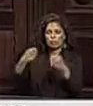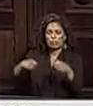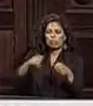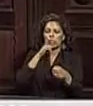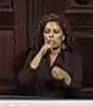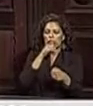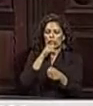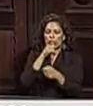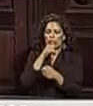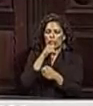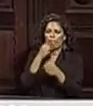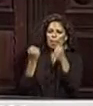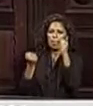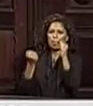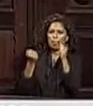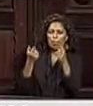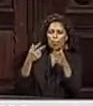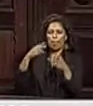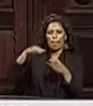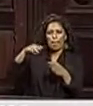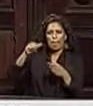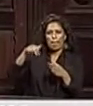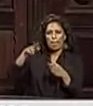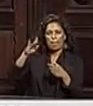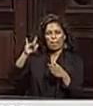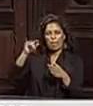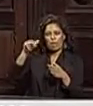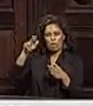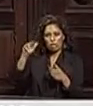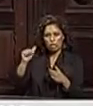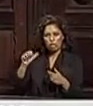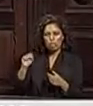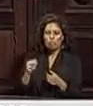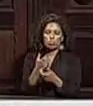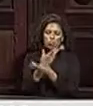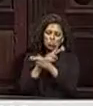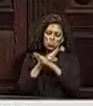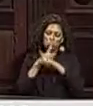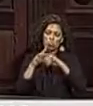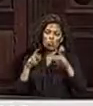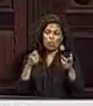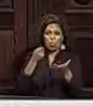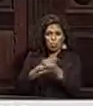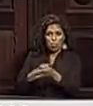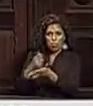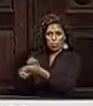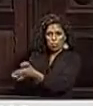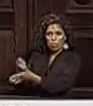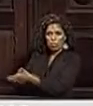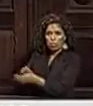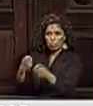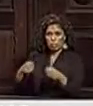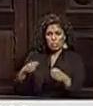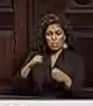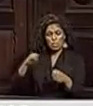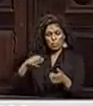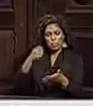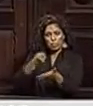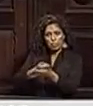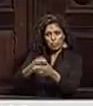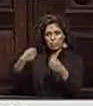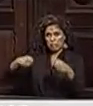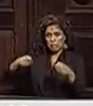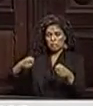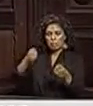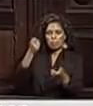no Brasil. Por isso que eu falei ali no microfone de aparte que, além da entrega a preço de banana, e eu sei que aqui no plenário tem visões